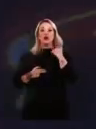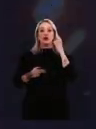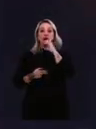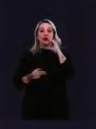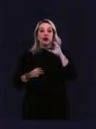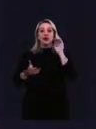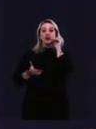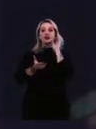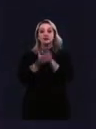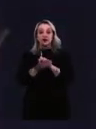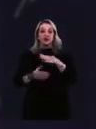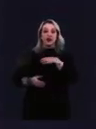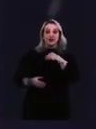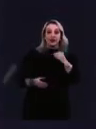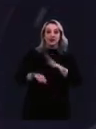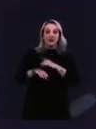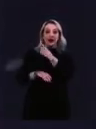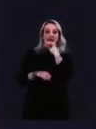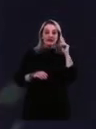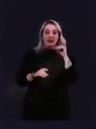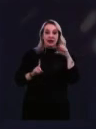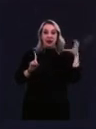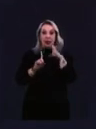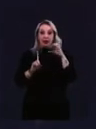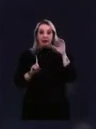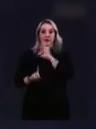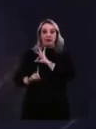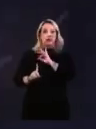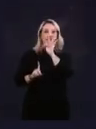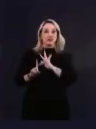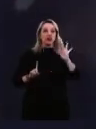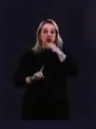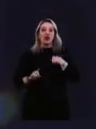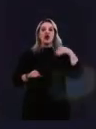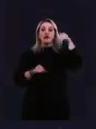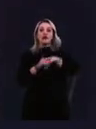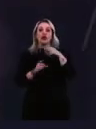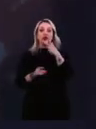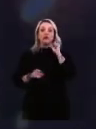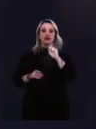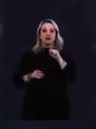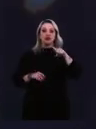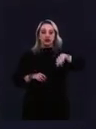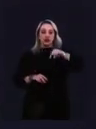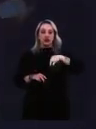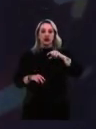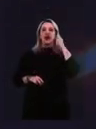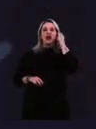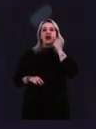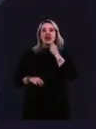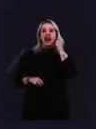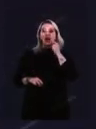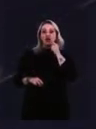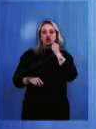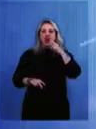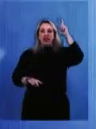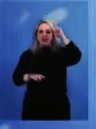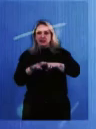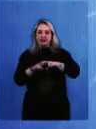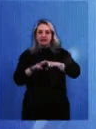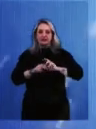da sua filha e mais 100 que são indiciados pela Polícia Federal. Eu prometo, vote no 28 que eu vou colocar em si Ricardo Nunes